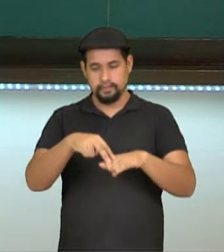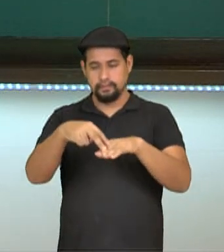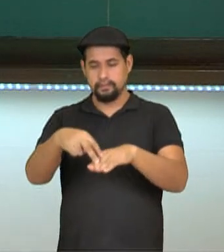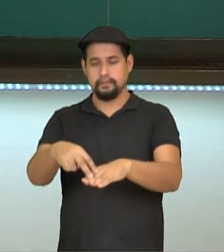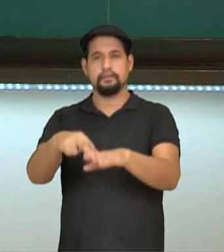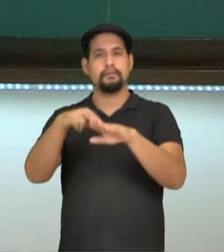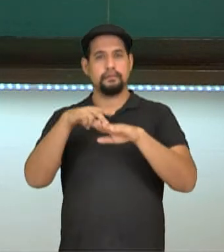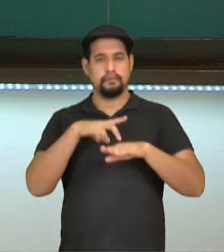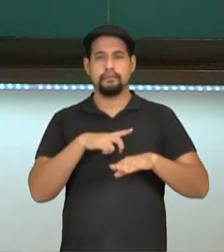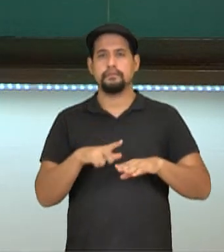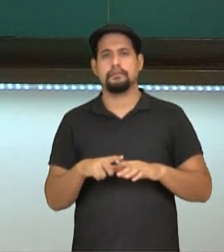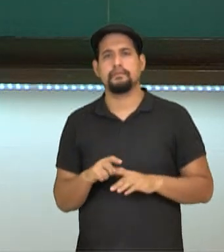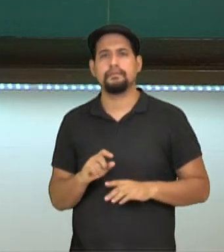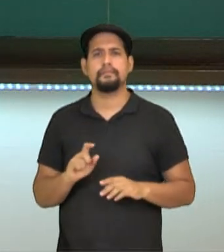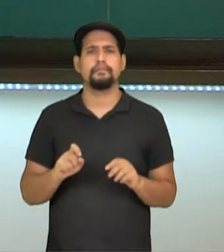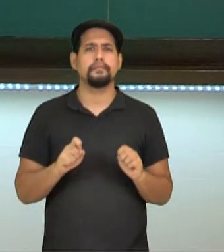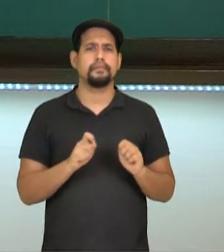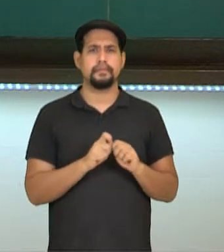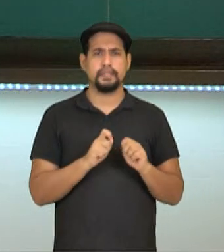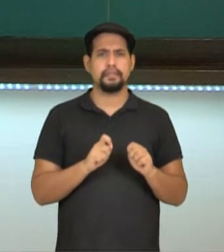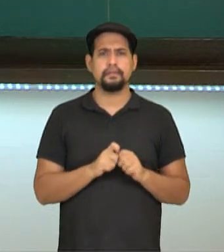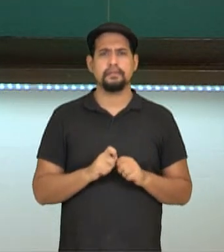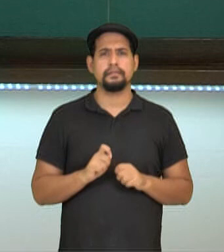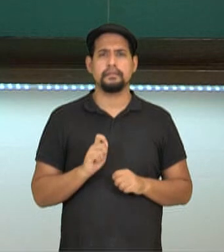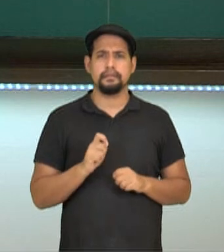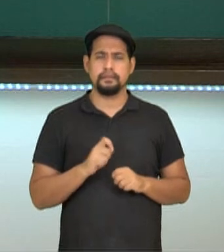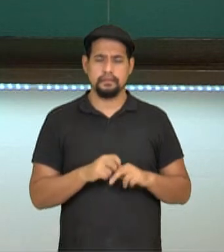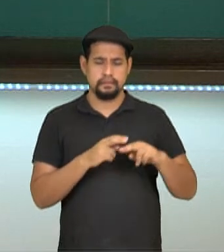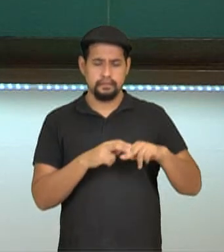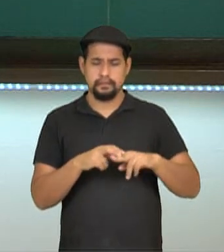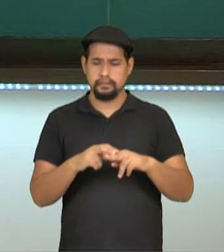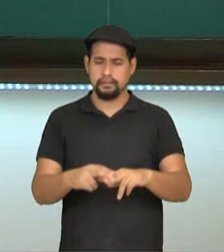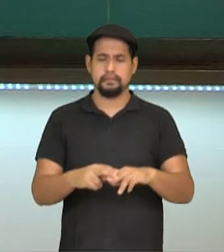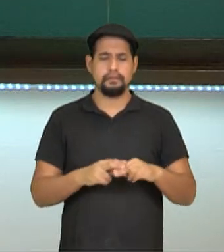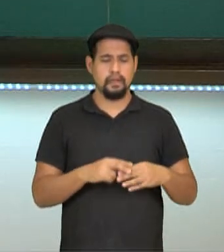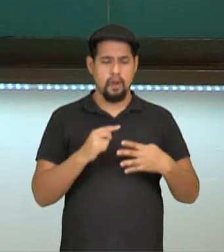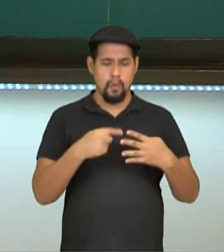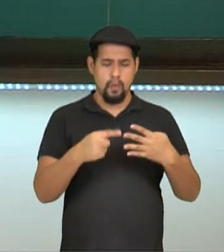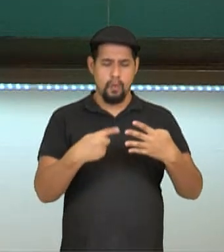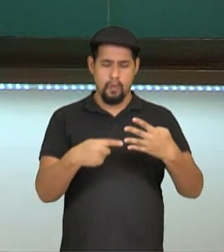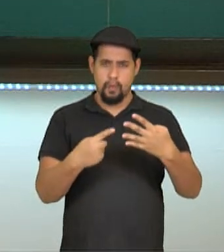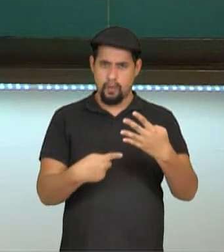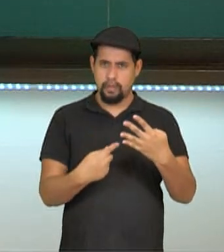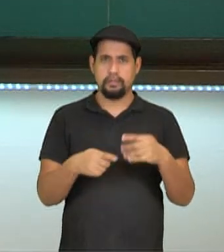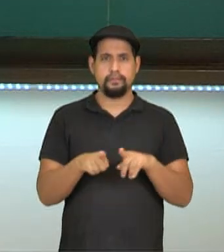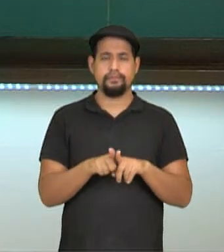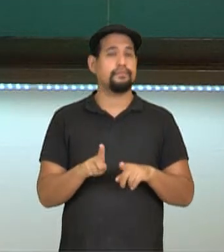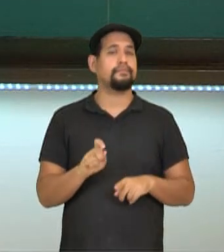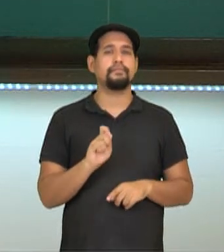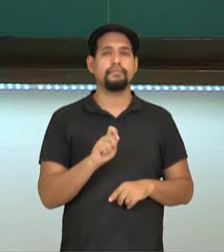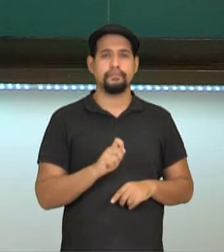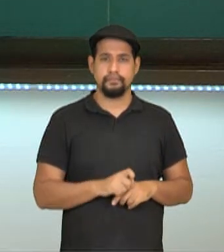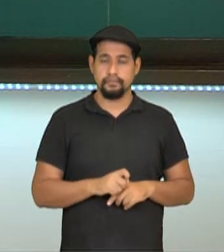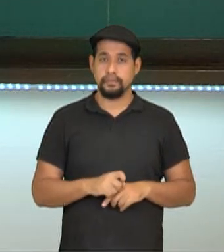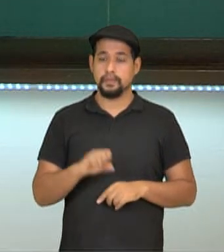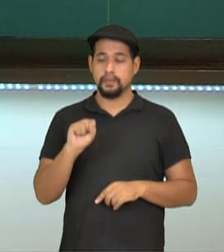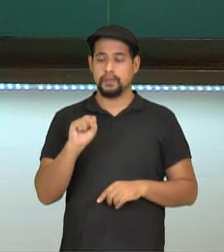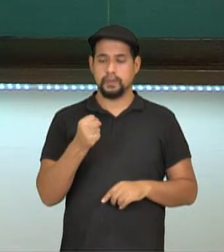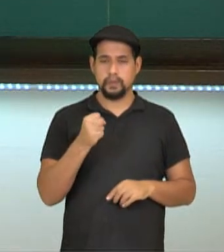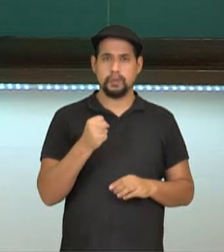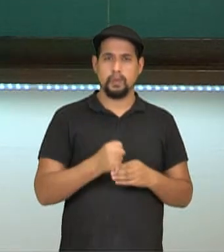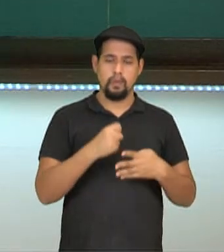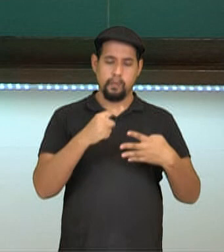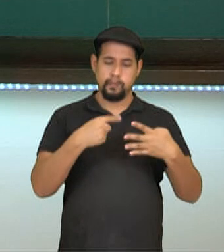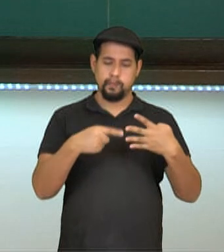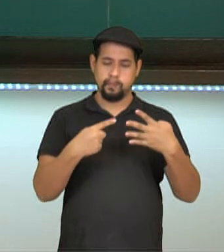skate, tá? Então, quem promove o deslizamento das rodas, o funcionamento do skate, são esses 8